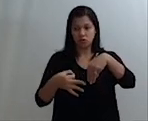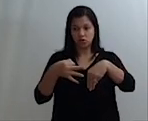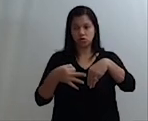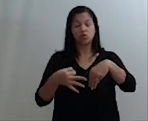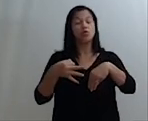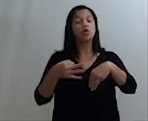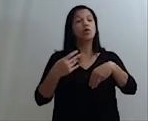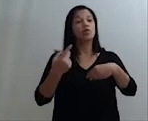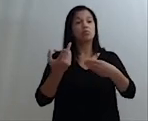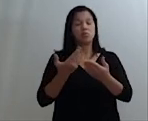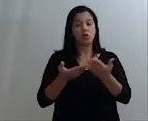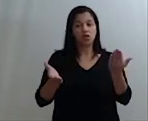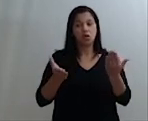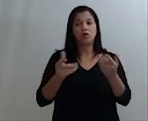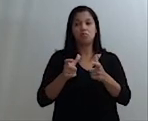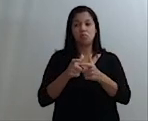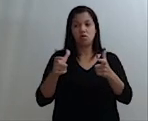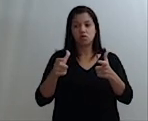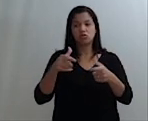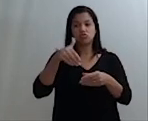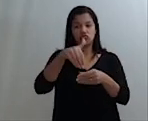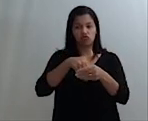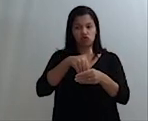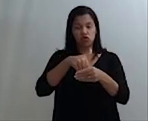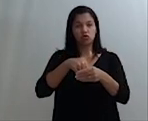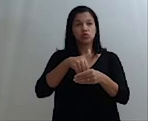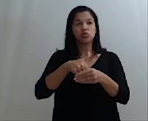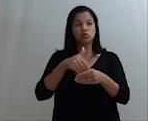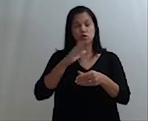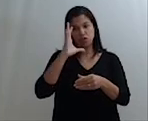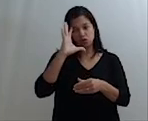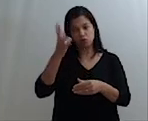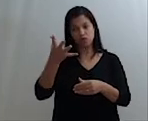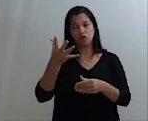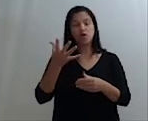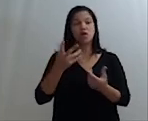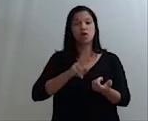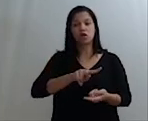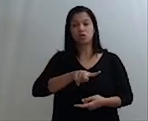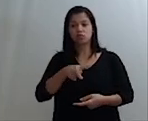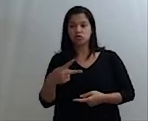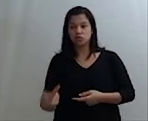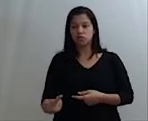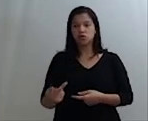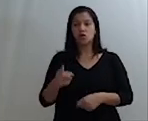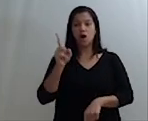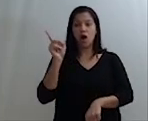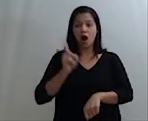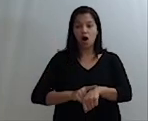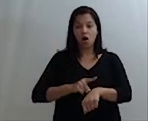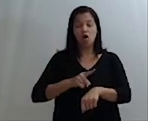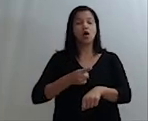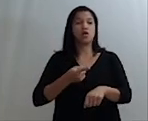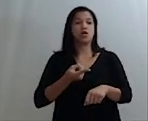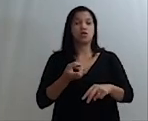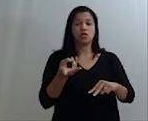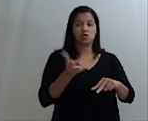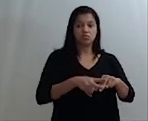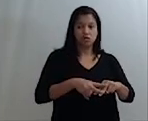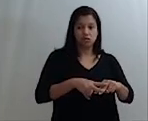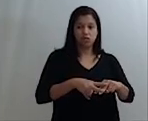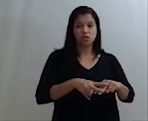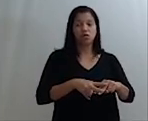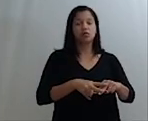de votos decidiu pela possibilidade de conversão automática da prisão em flagrante impr